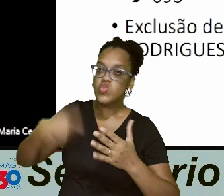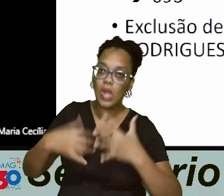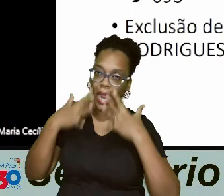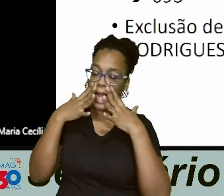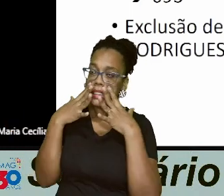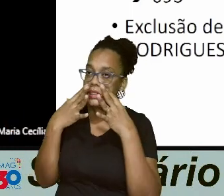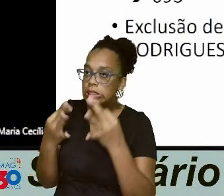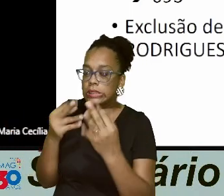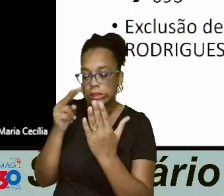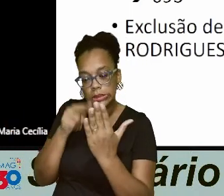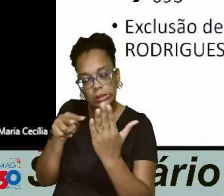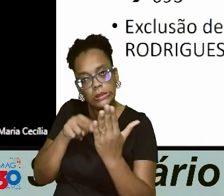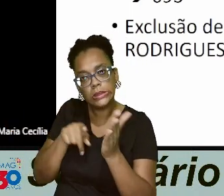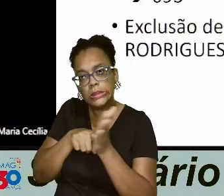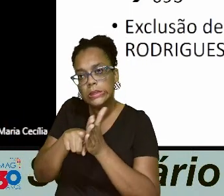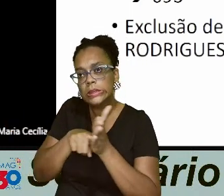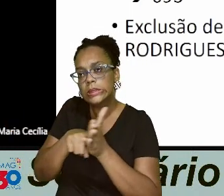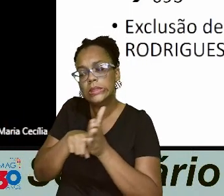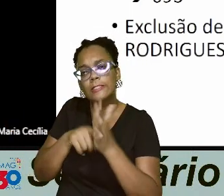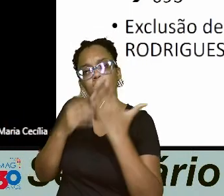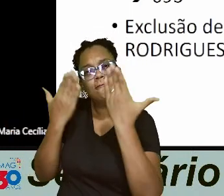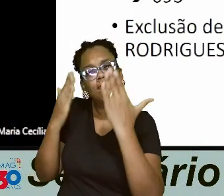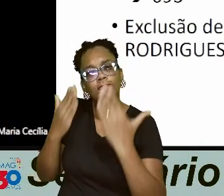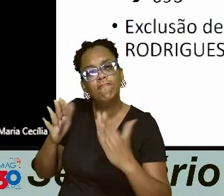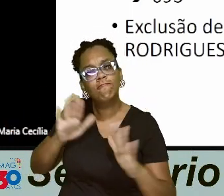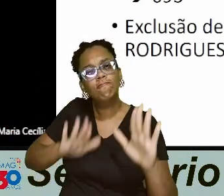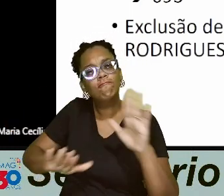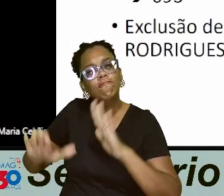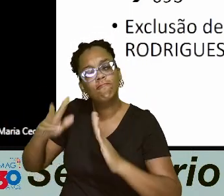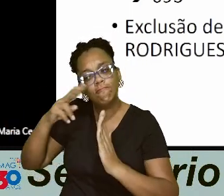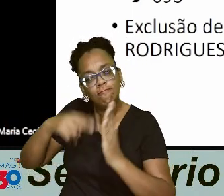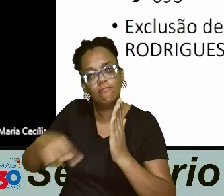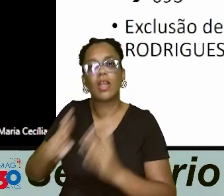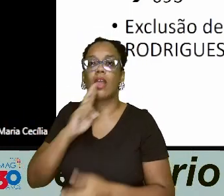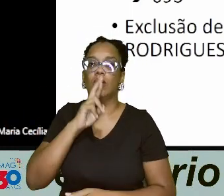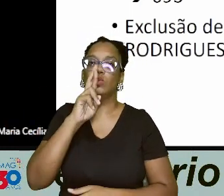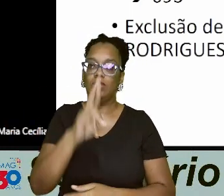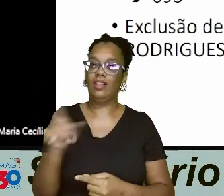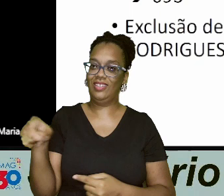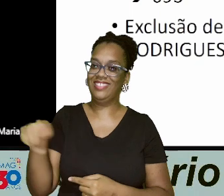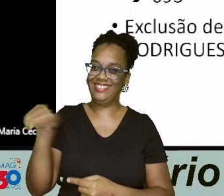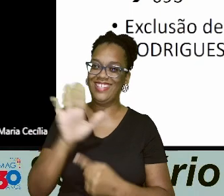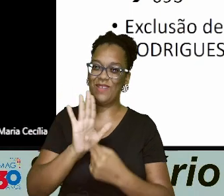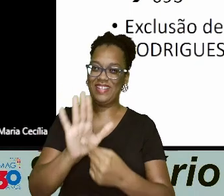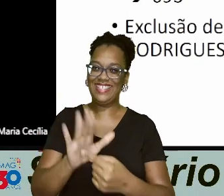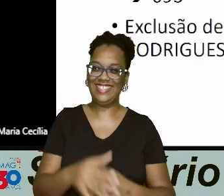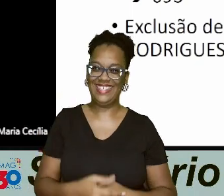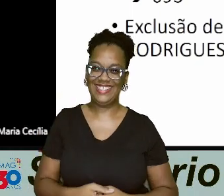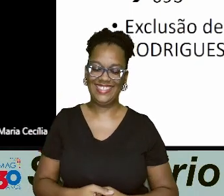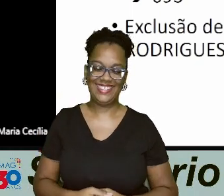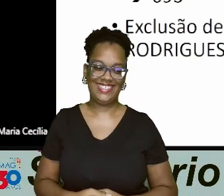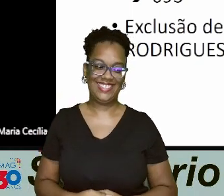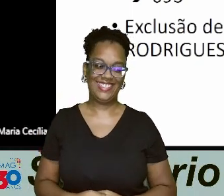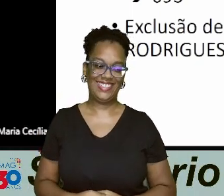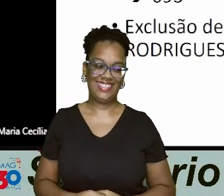forma bastante cuidadosa, para chegar nos resultados que eles vão apresentar agora a seguir.